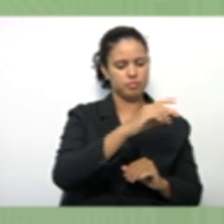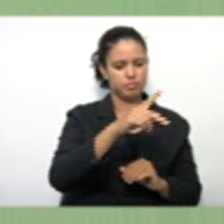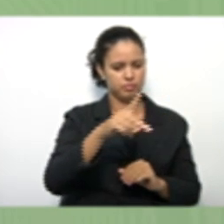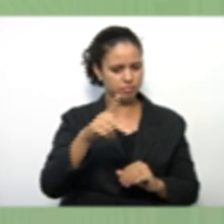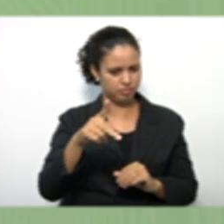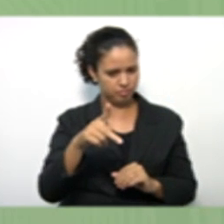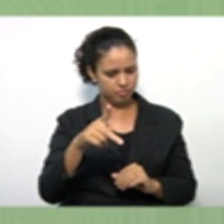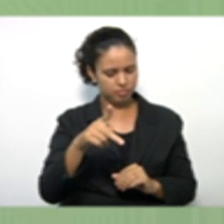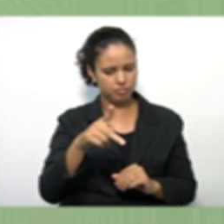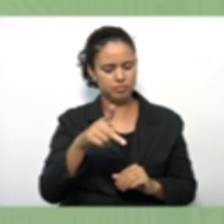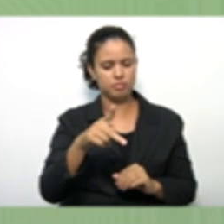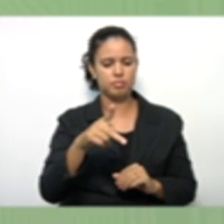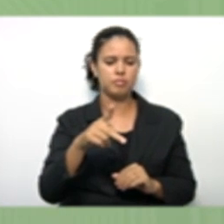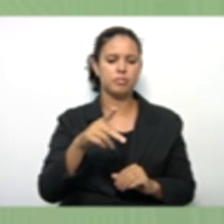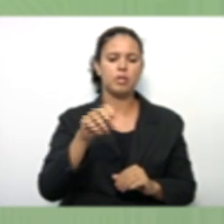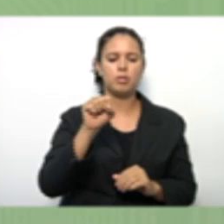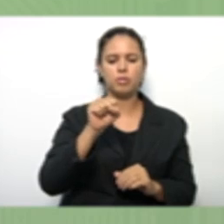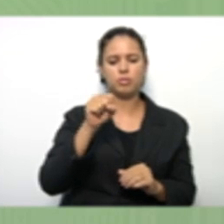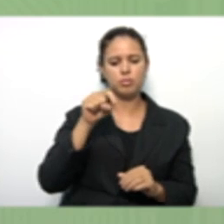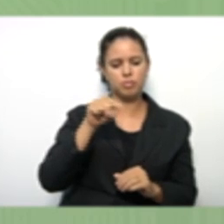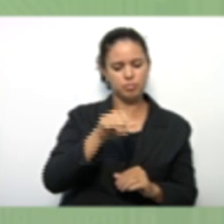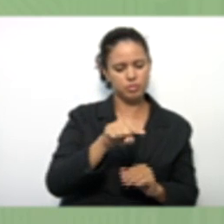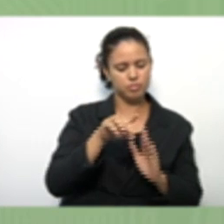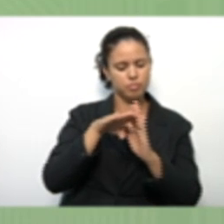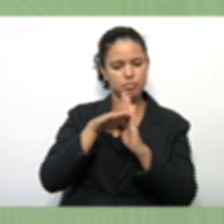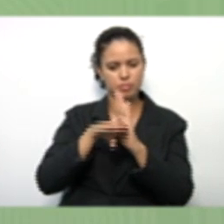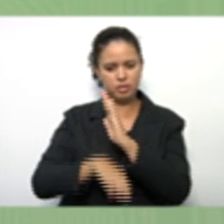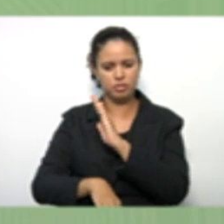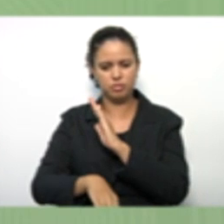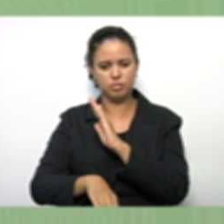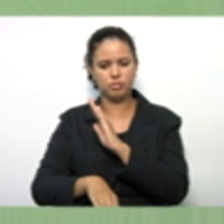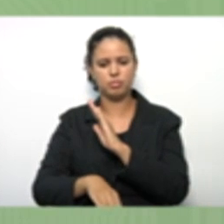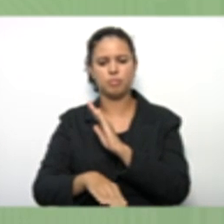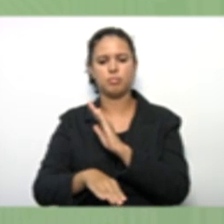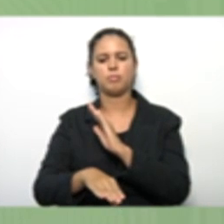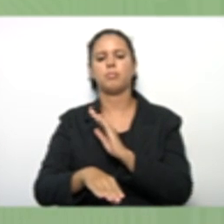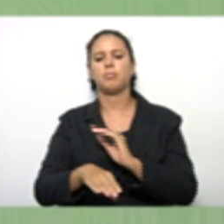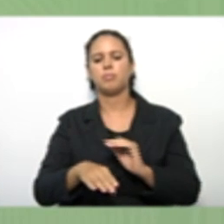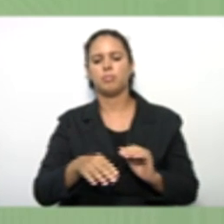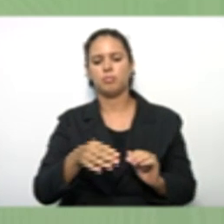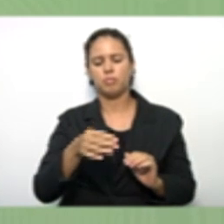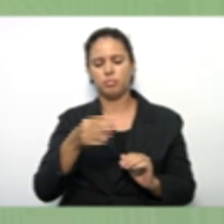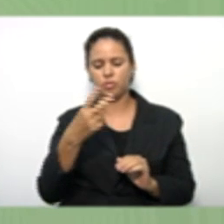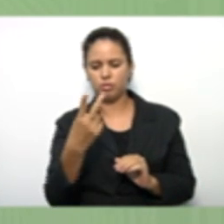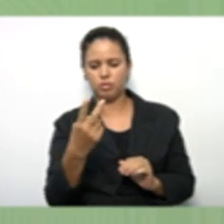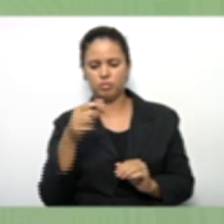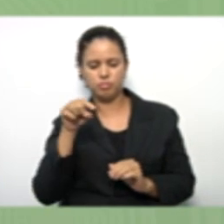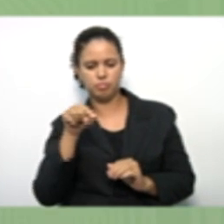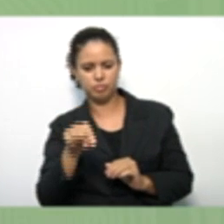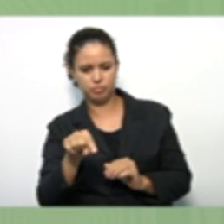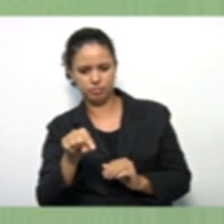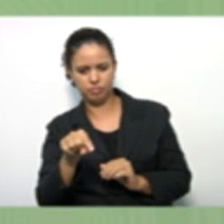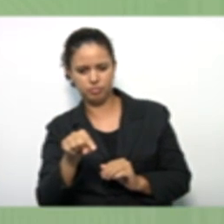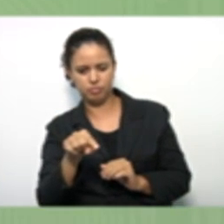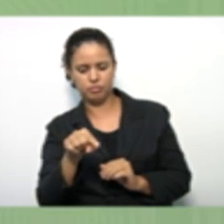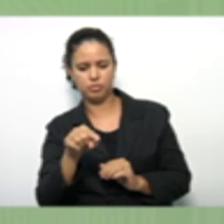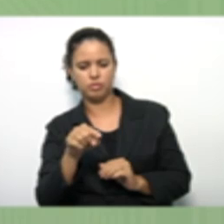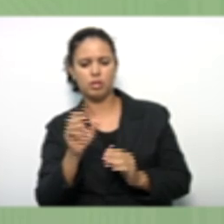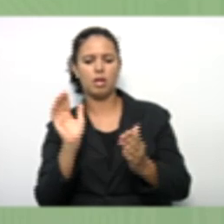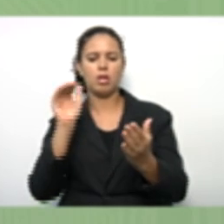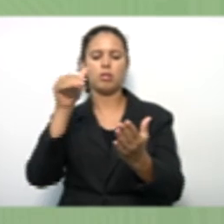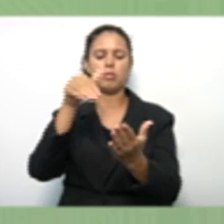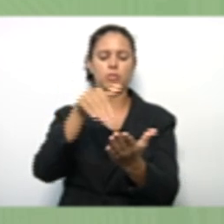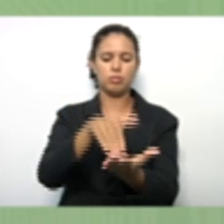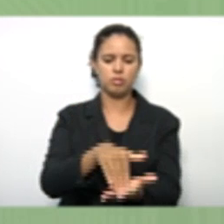total dos bens 8 menos obrigação 2. Então, tem de patrimônio que os cooperados colocaram na